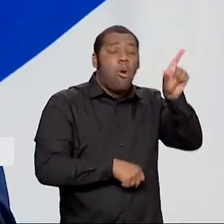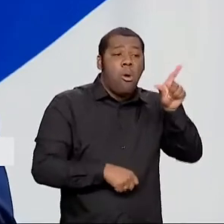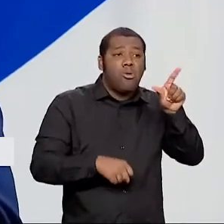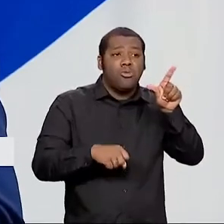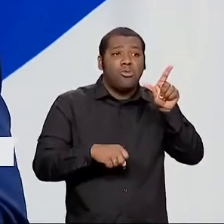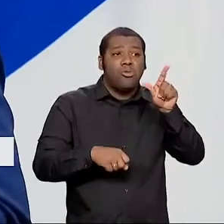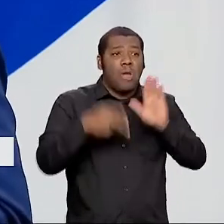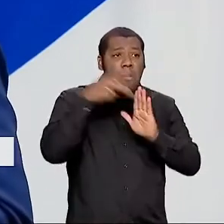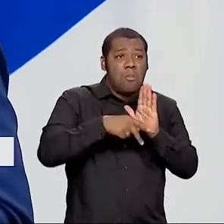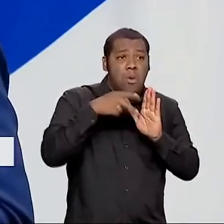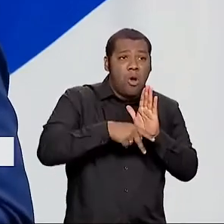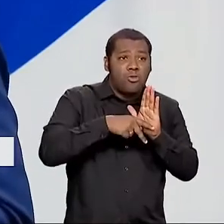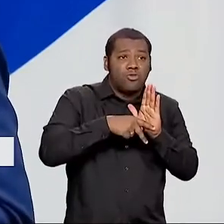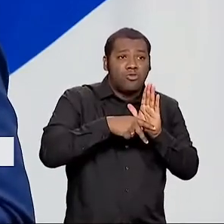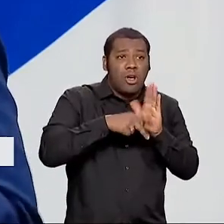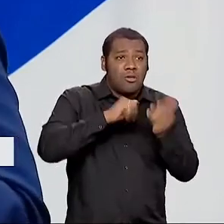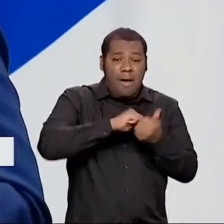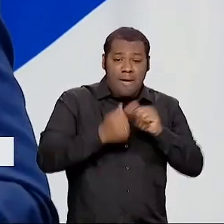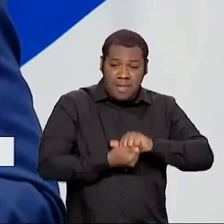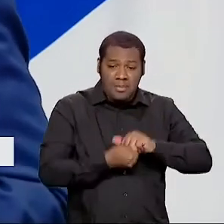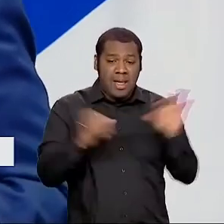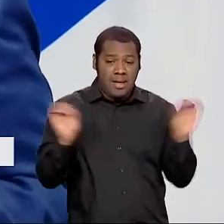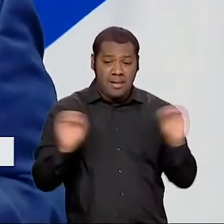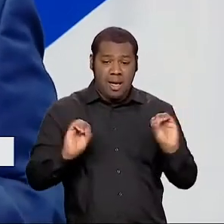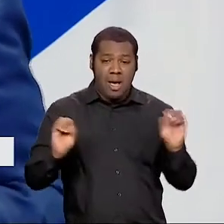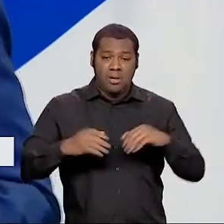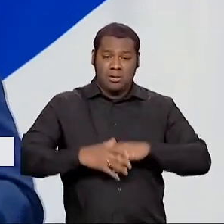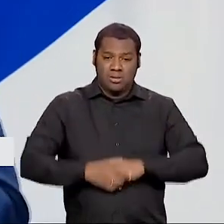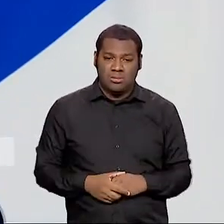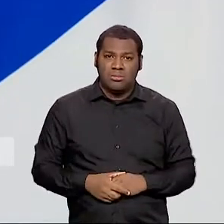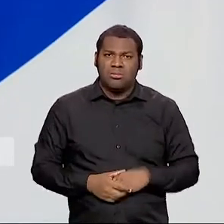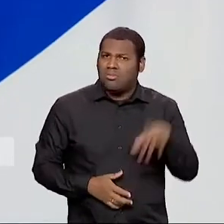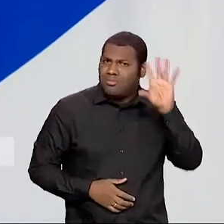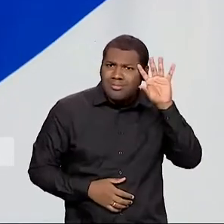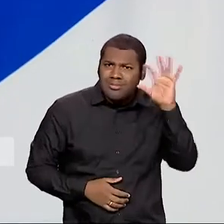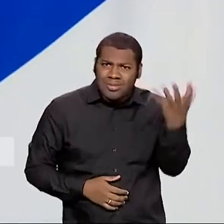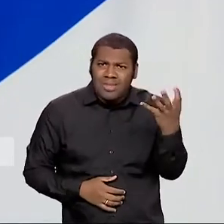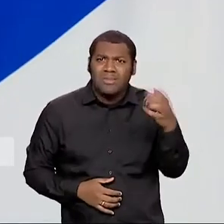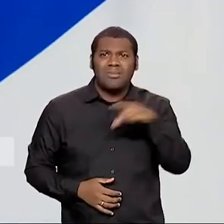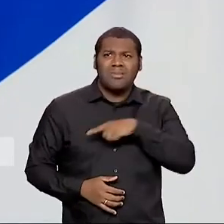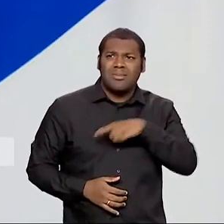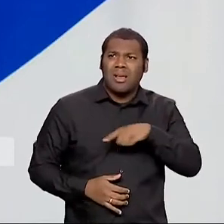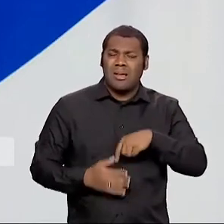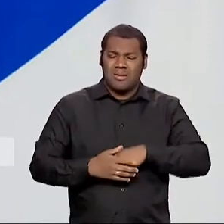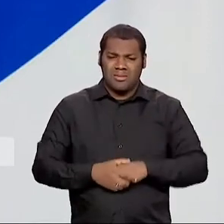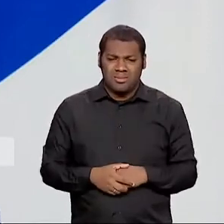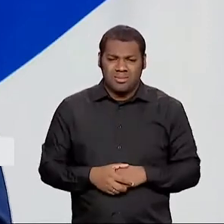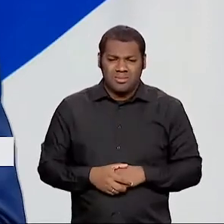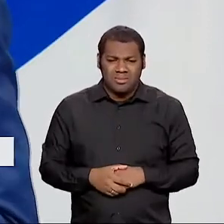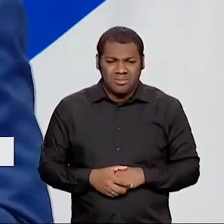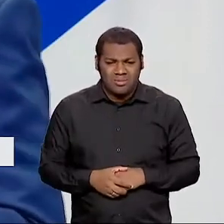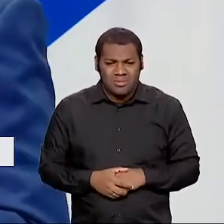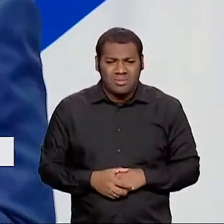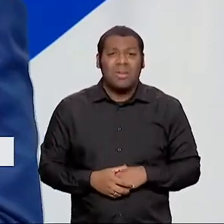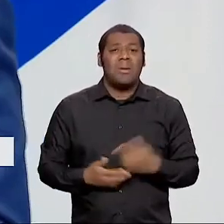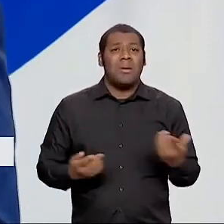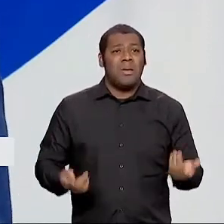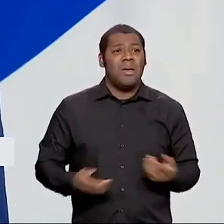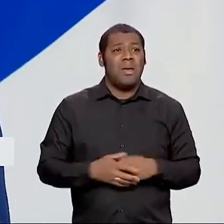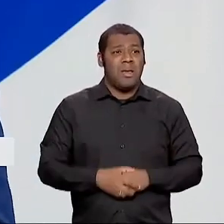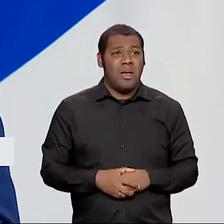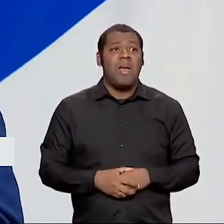não é impositivo. Há uma decisão e você não tem, sabe, quem exerça